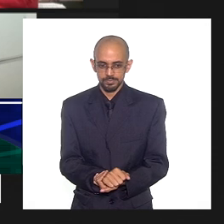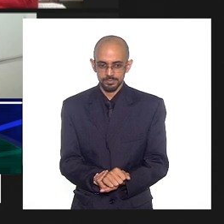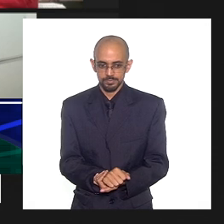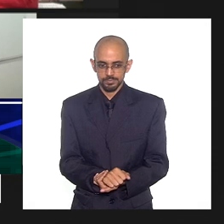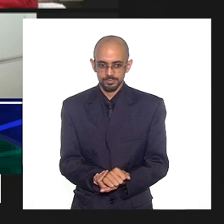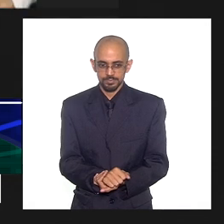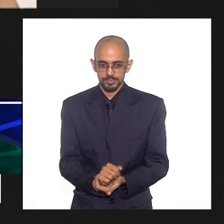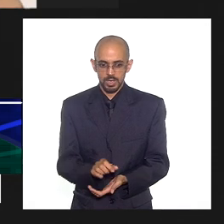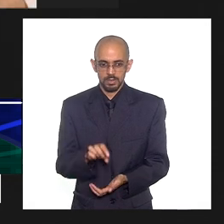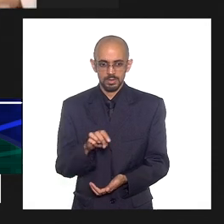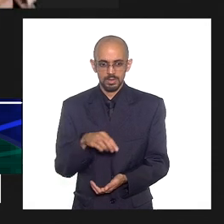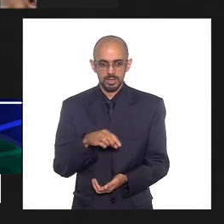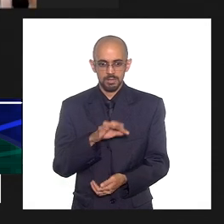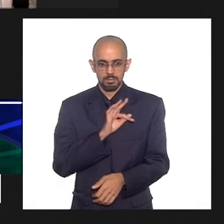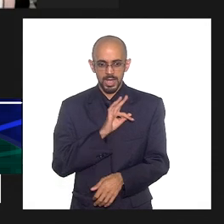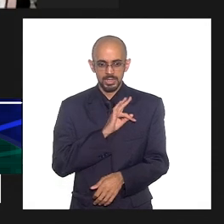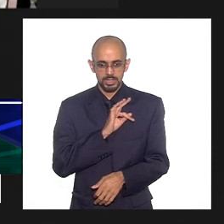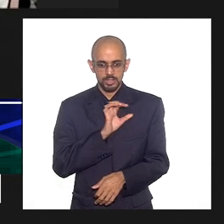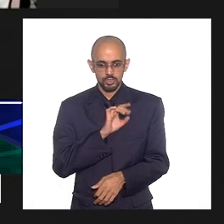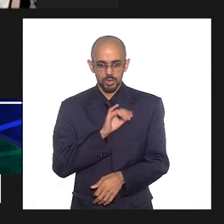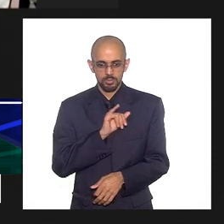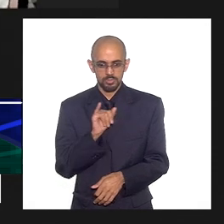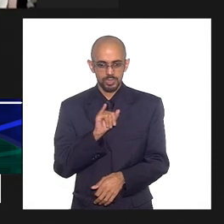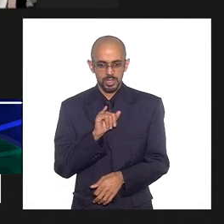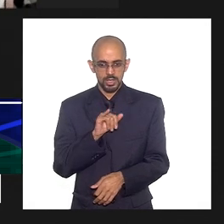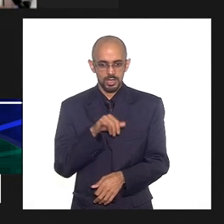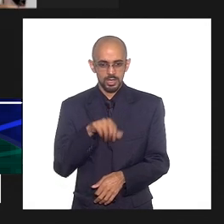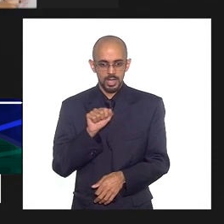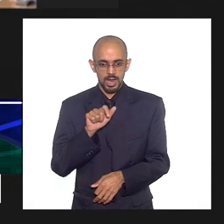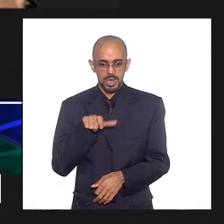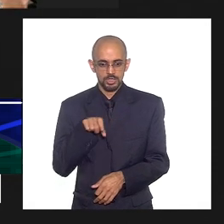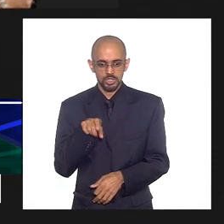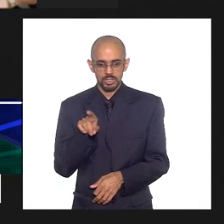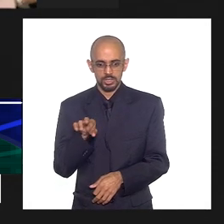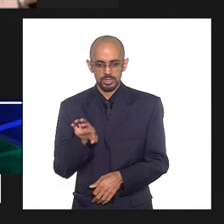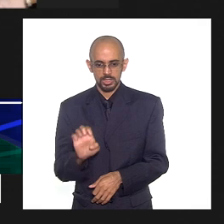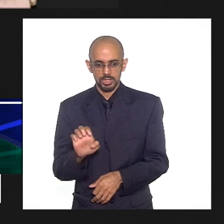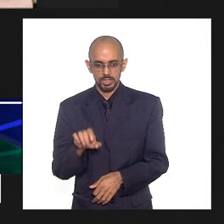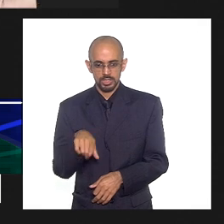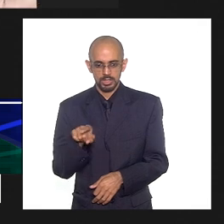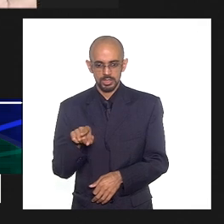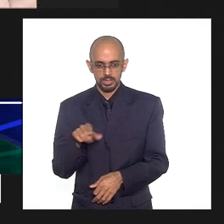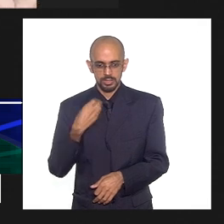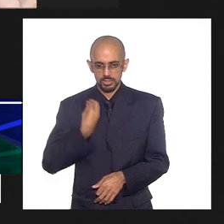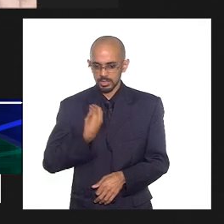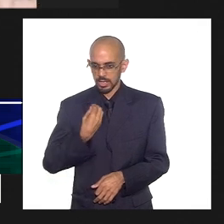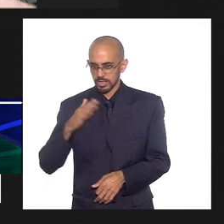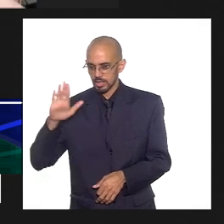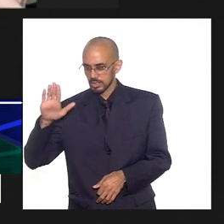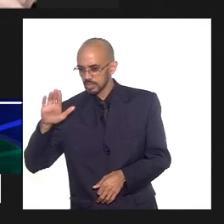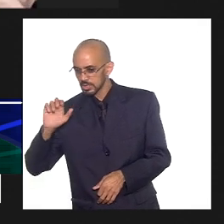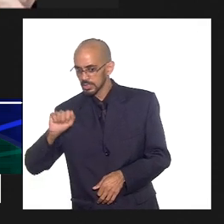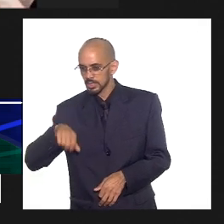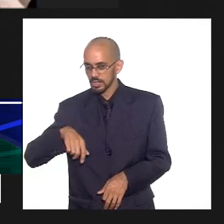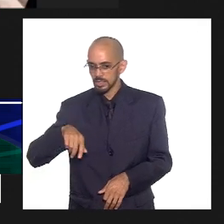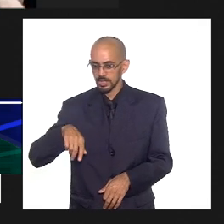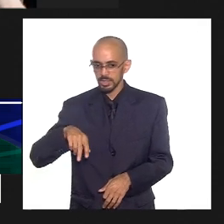Marta, só um minutinho. Quinoplot? Pois não. Quinoplot? Tá ouvindo ainda,